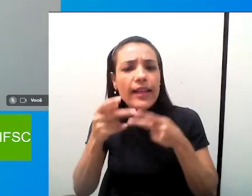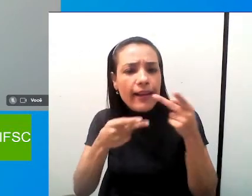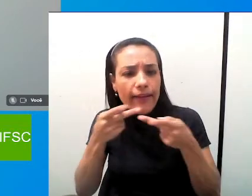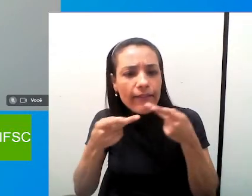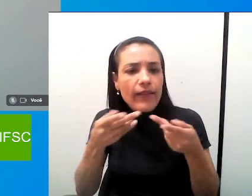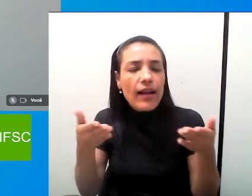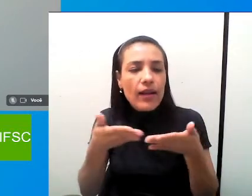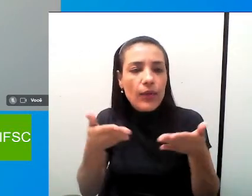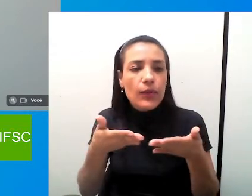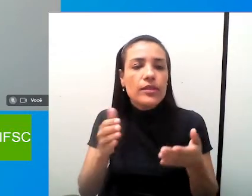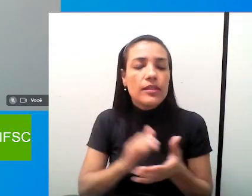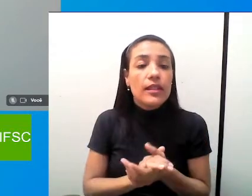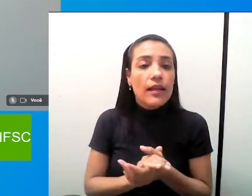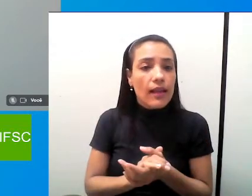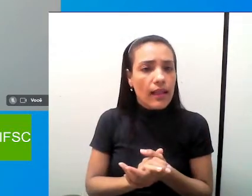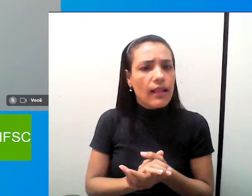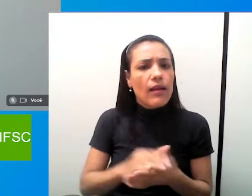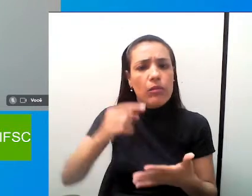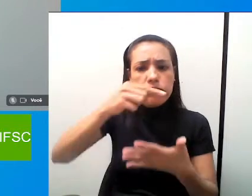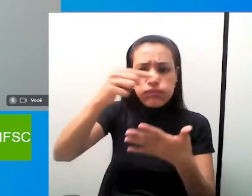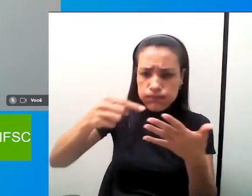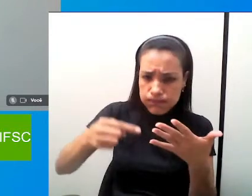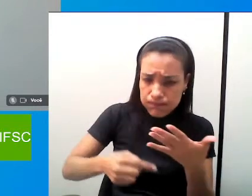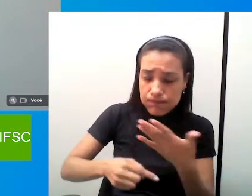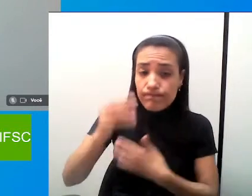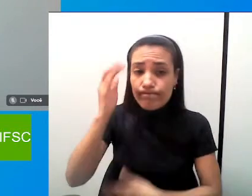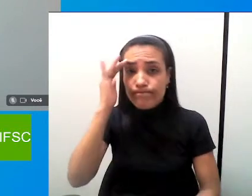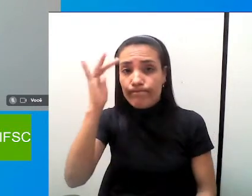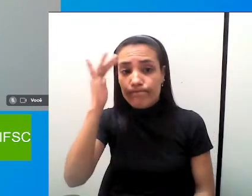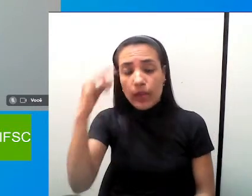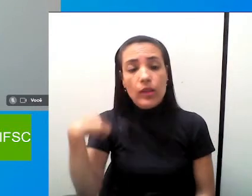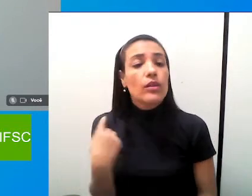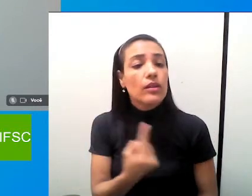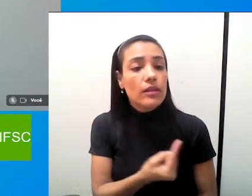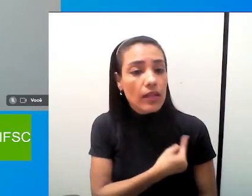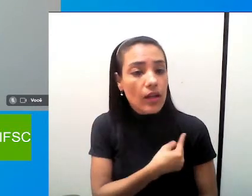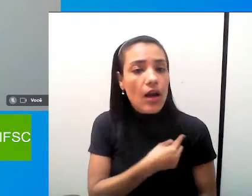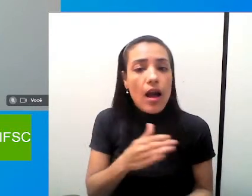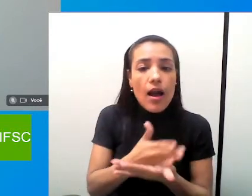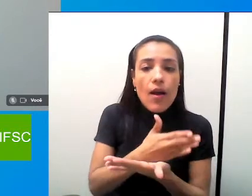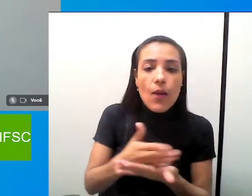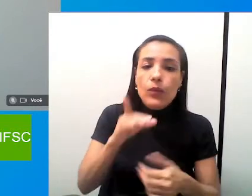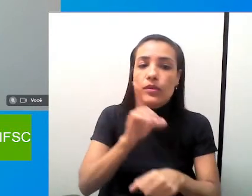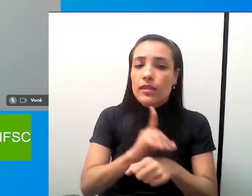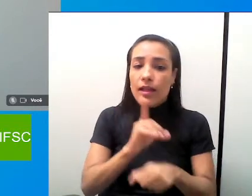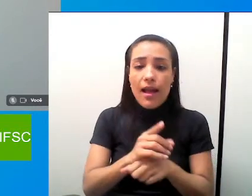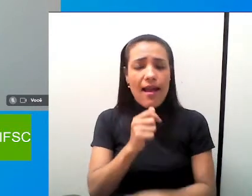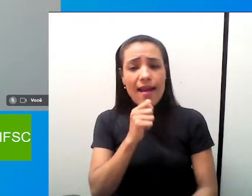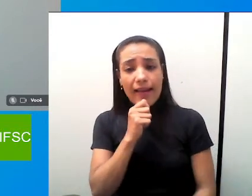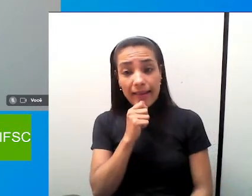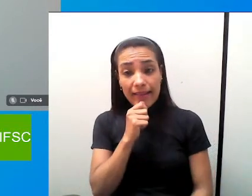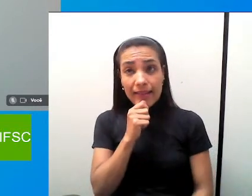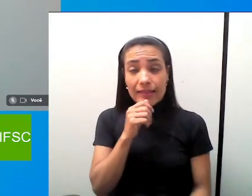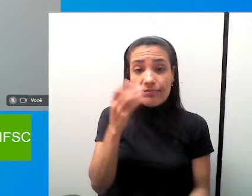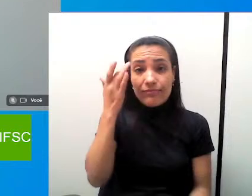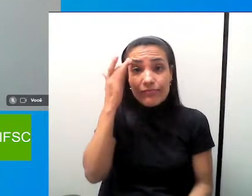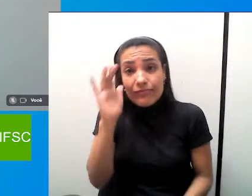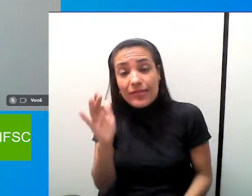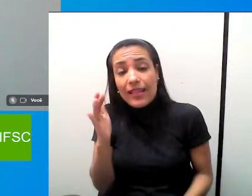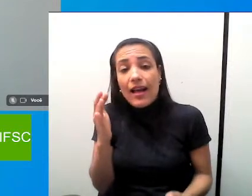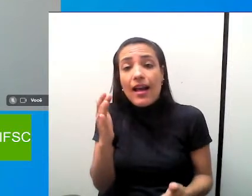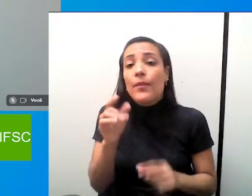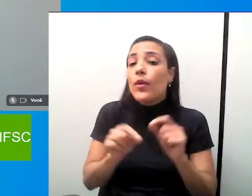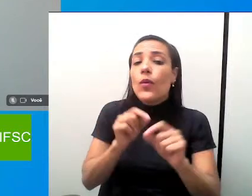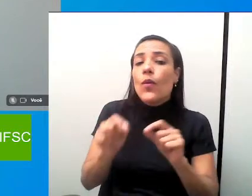que refletem também aqui para nós, né? Muitos gestores ainda estavam na incerteza de como fazer, e